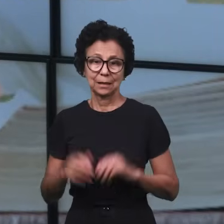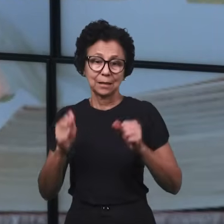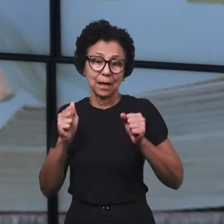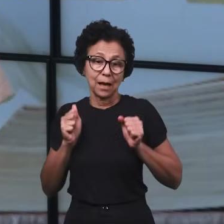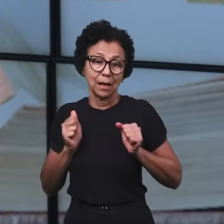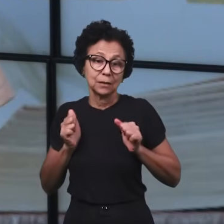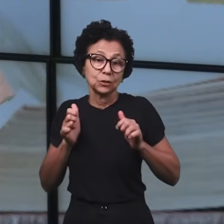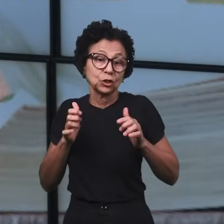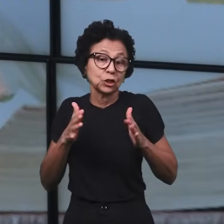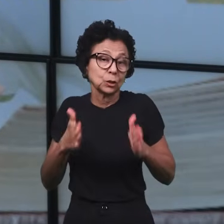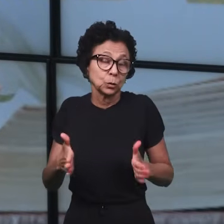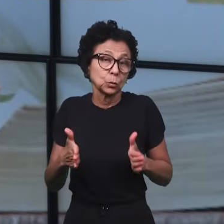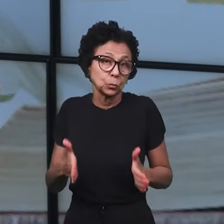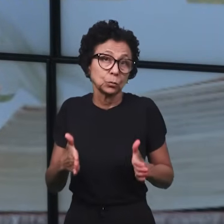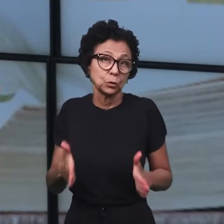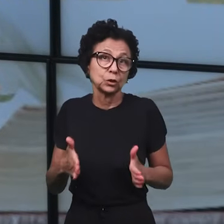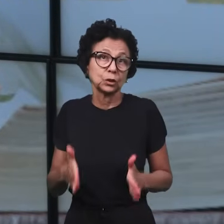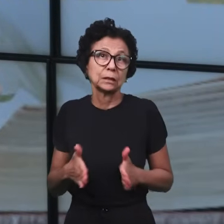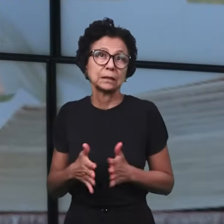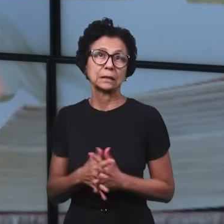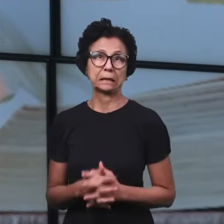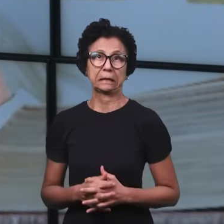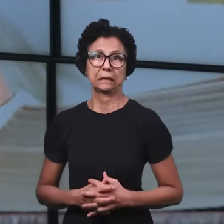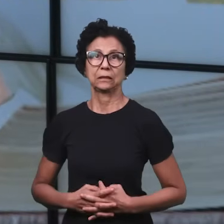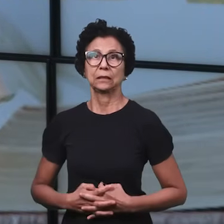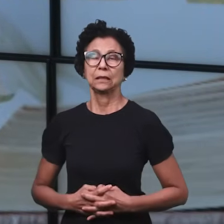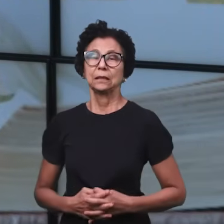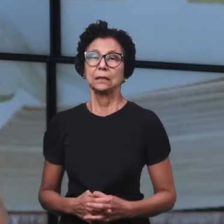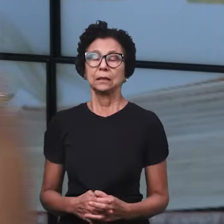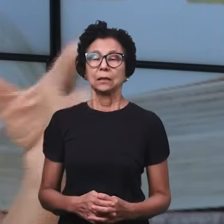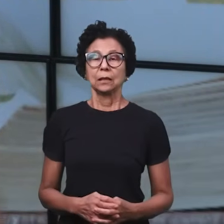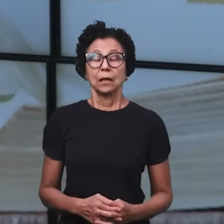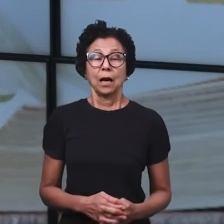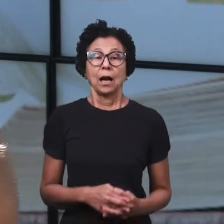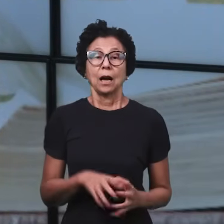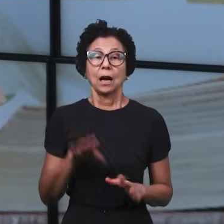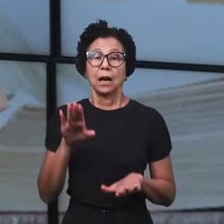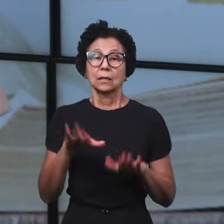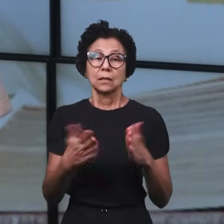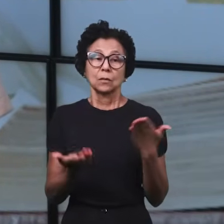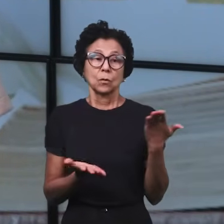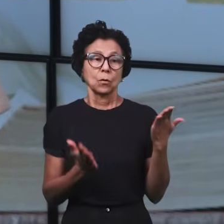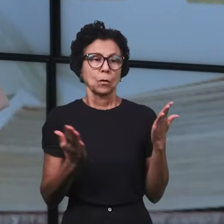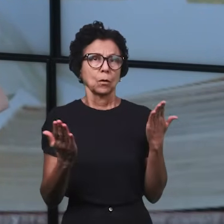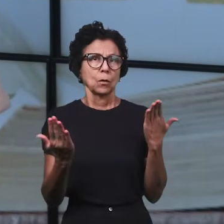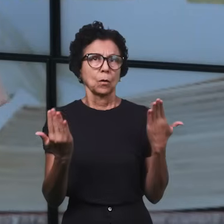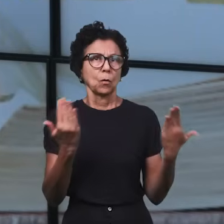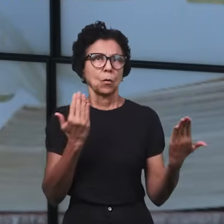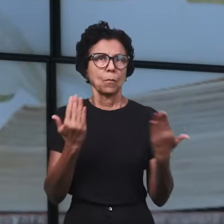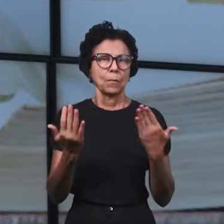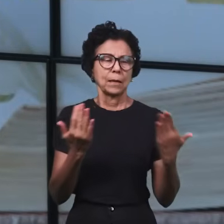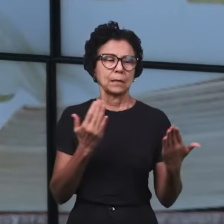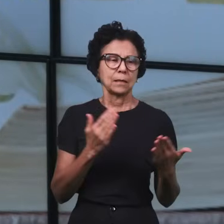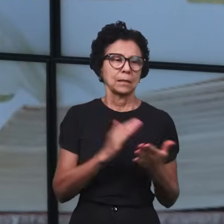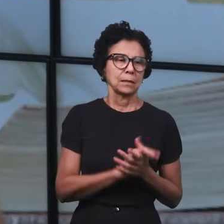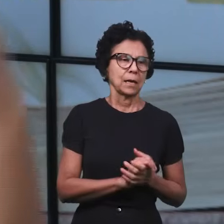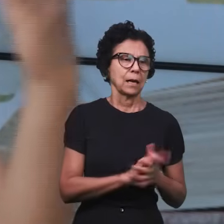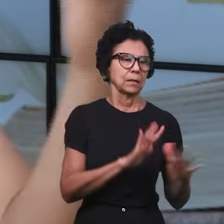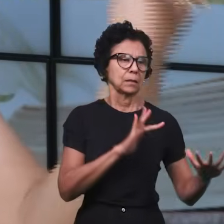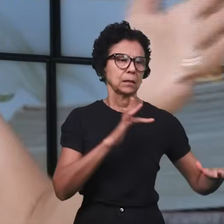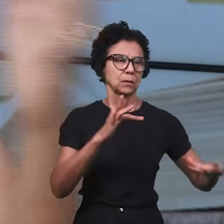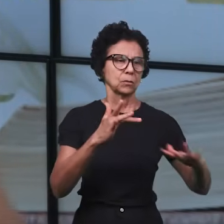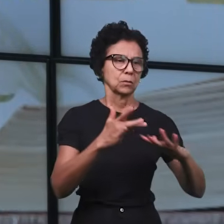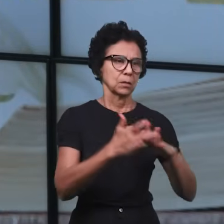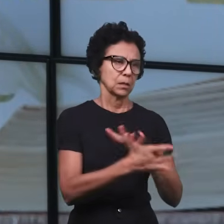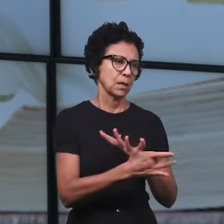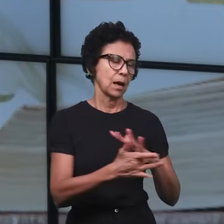está fazendo, né? Então ela quer fazer muito com comparações do que a blogueira faz,